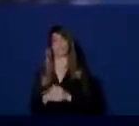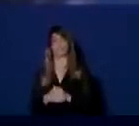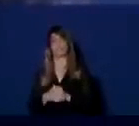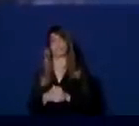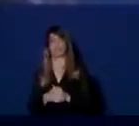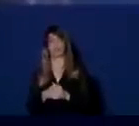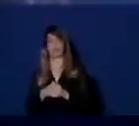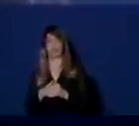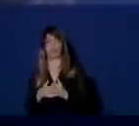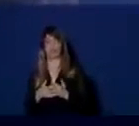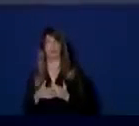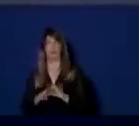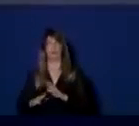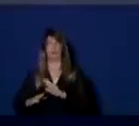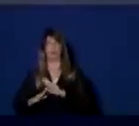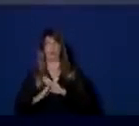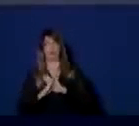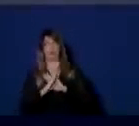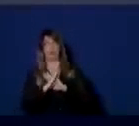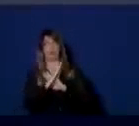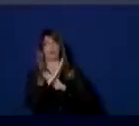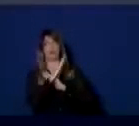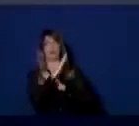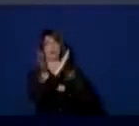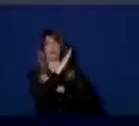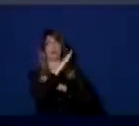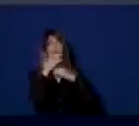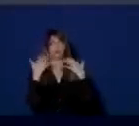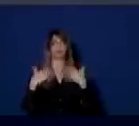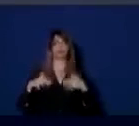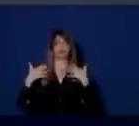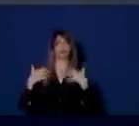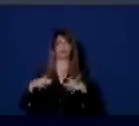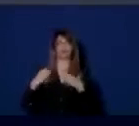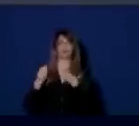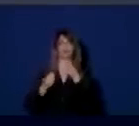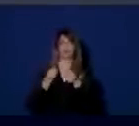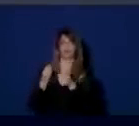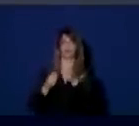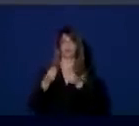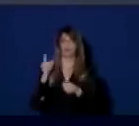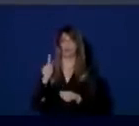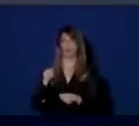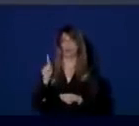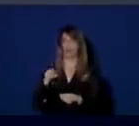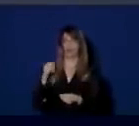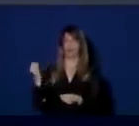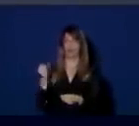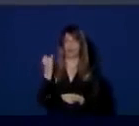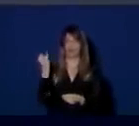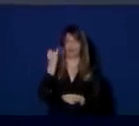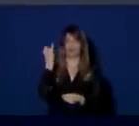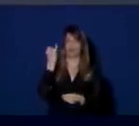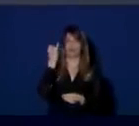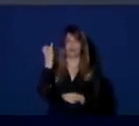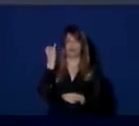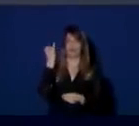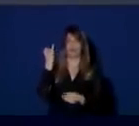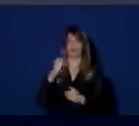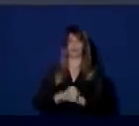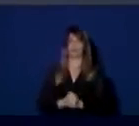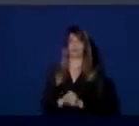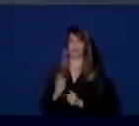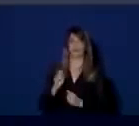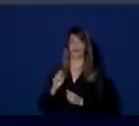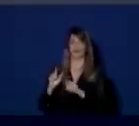assustadoramente próximo, assim, é aterrorizante quão próximo isso é de precedentes em torno